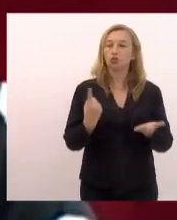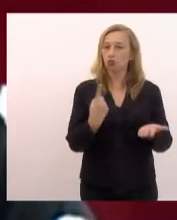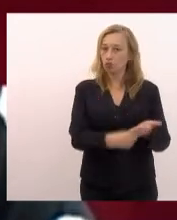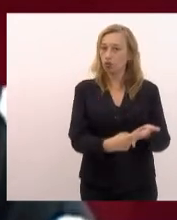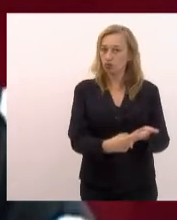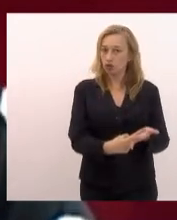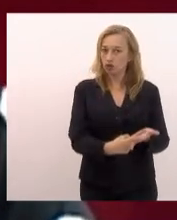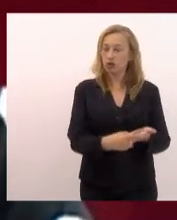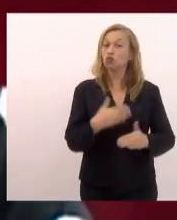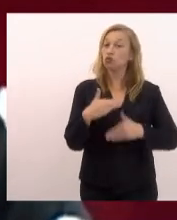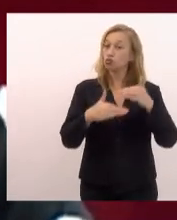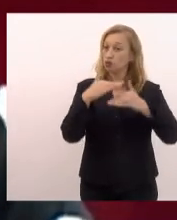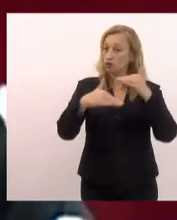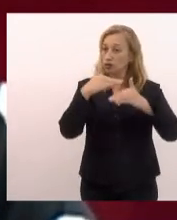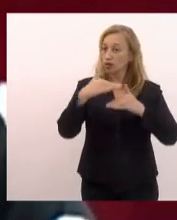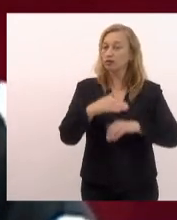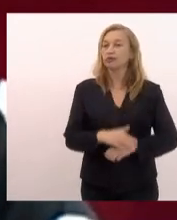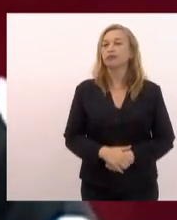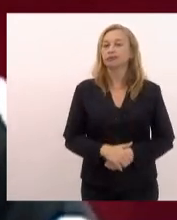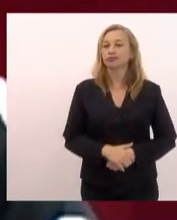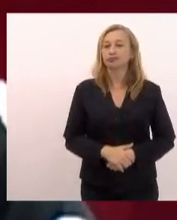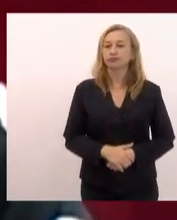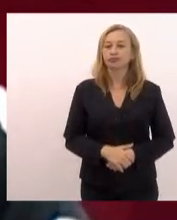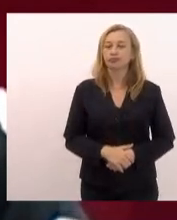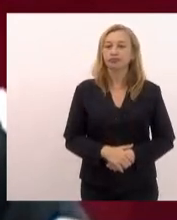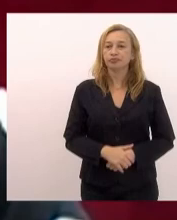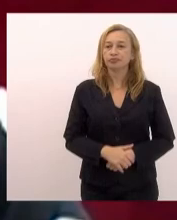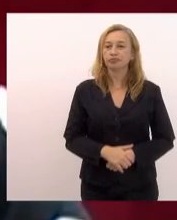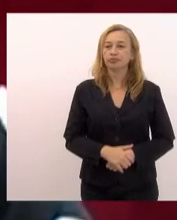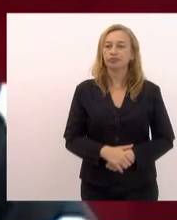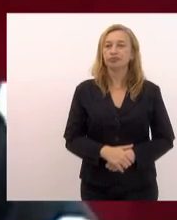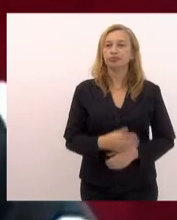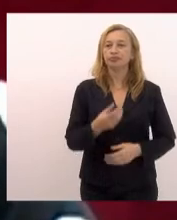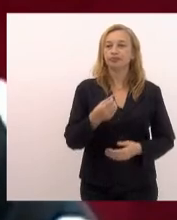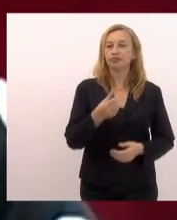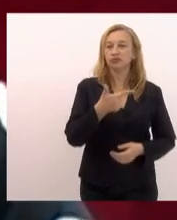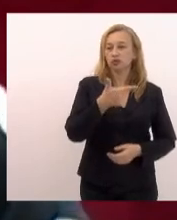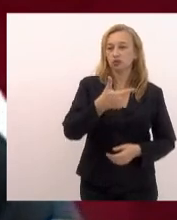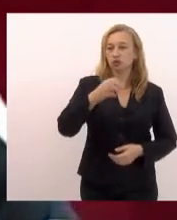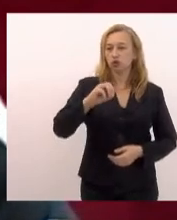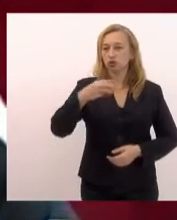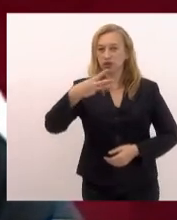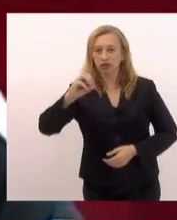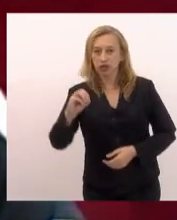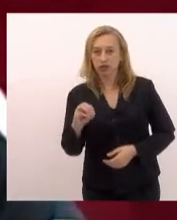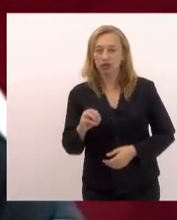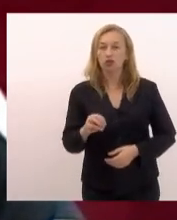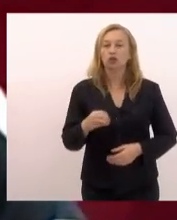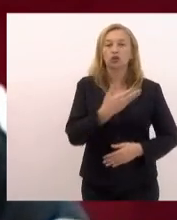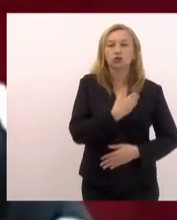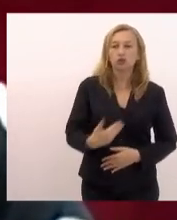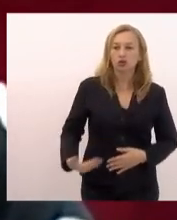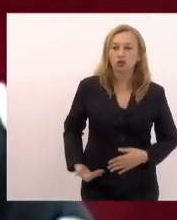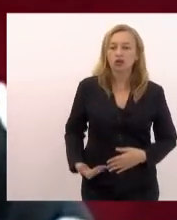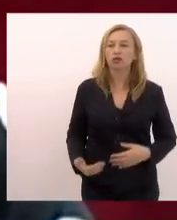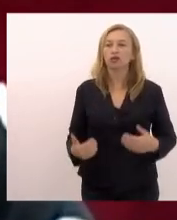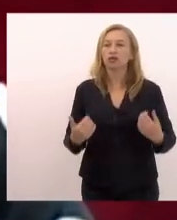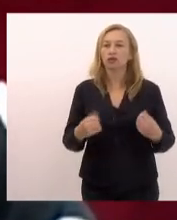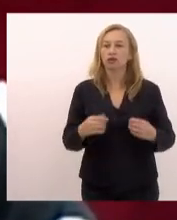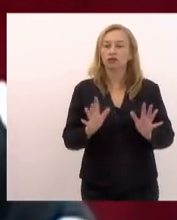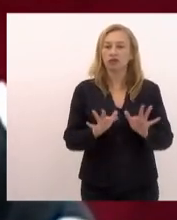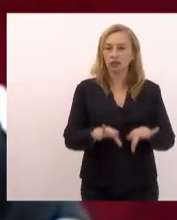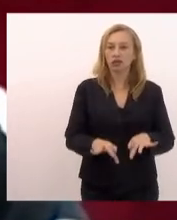do desenvolvimento da Agenda 2030, ela estabelece que os governos deverão acabar